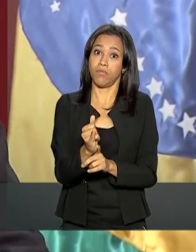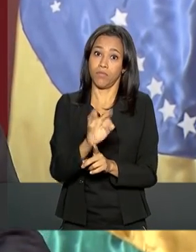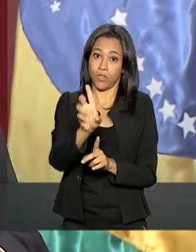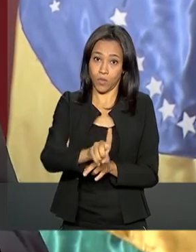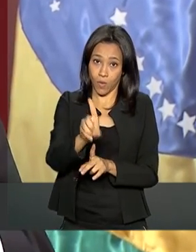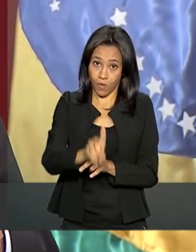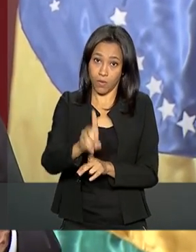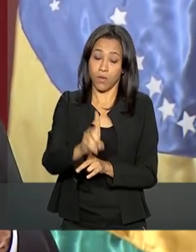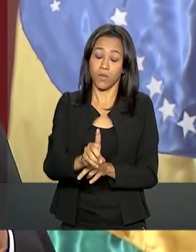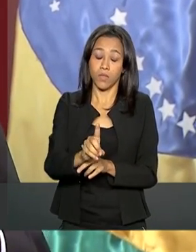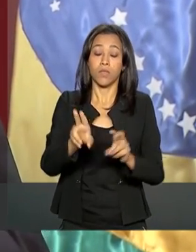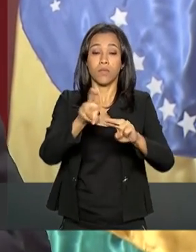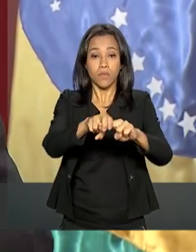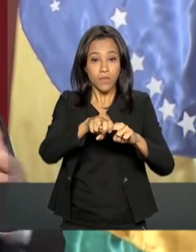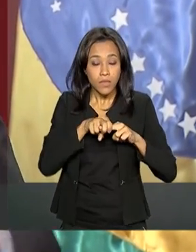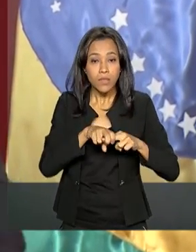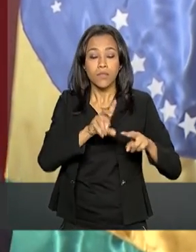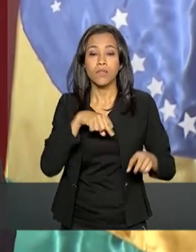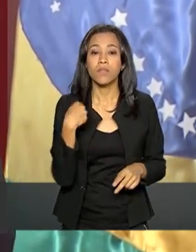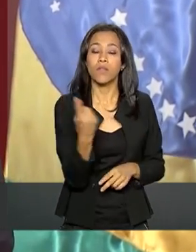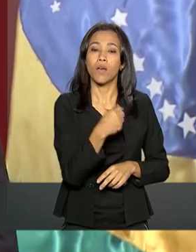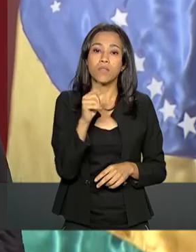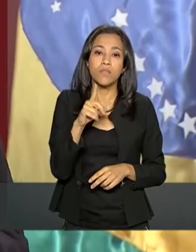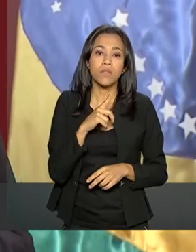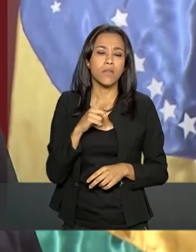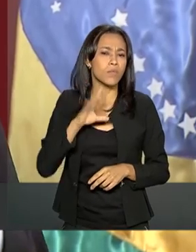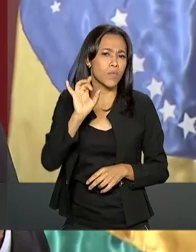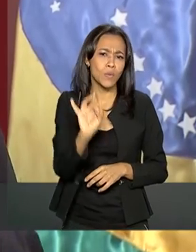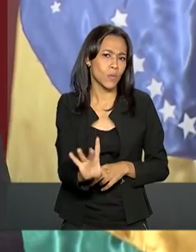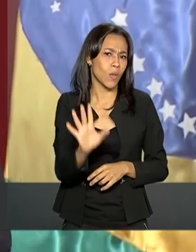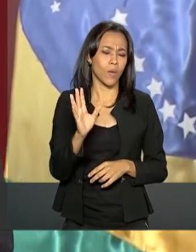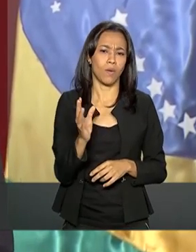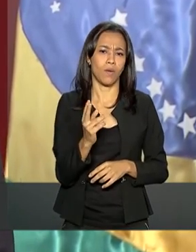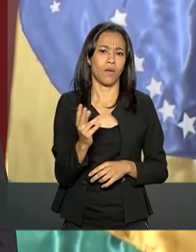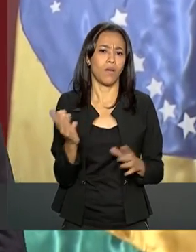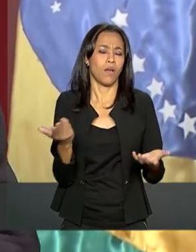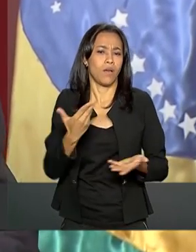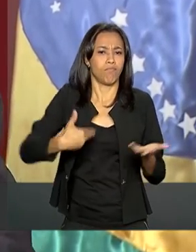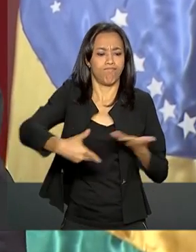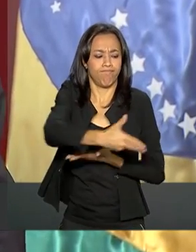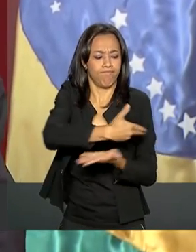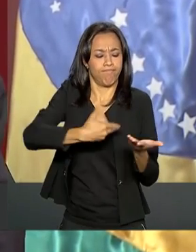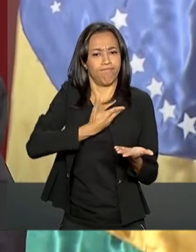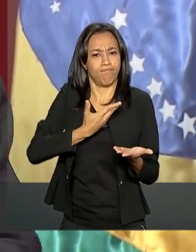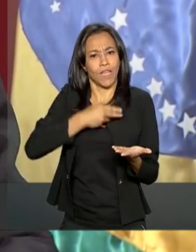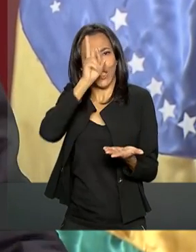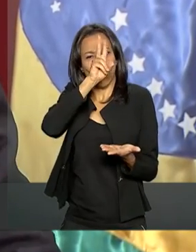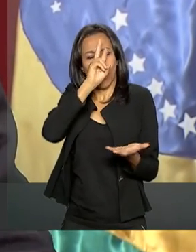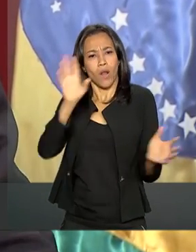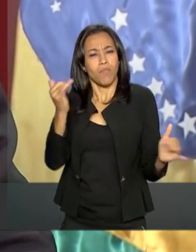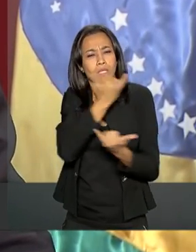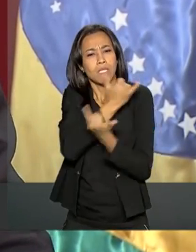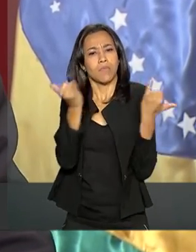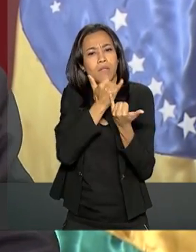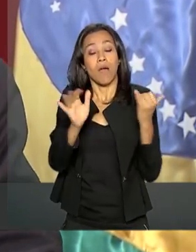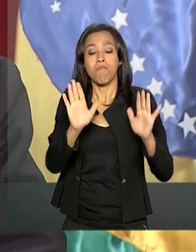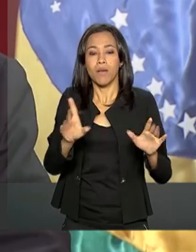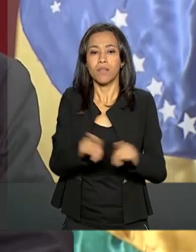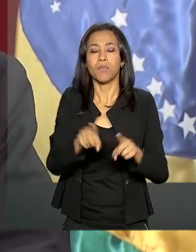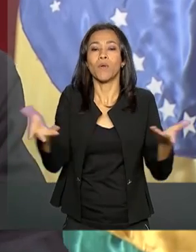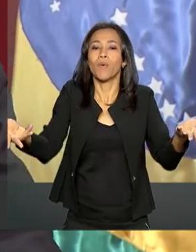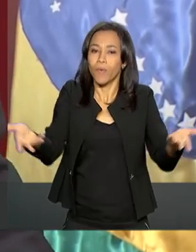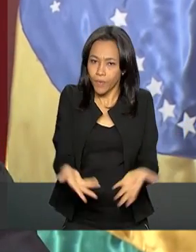35 bilhões de dólares. E, portanto, nós temos não somente laços que provêm da história, mas também do presente. E,